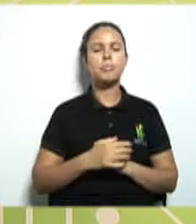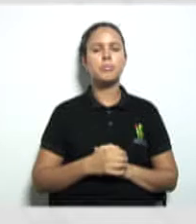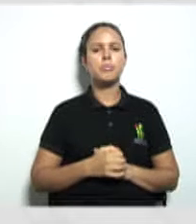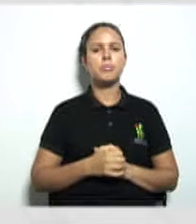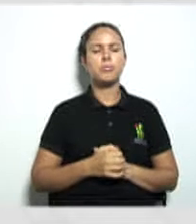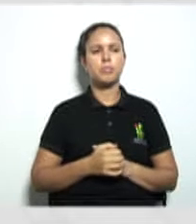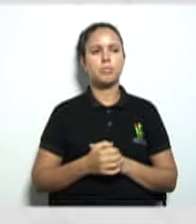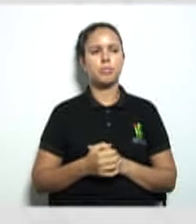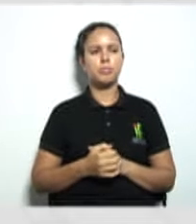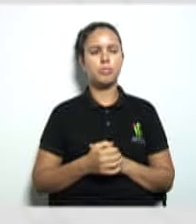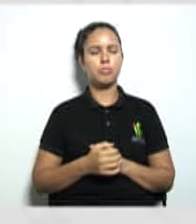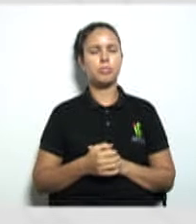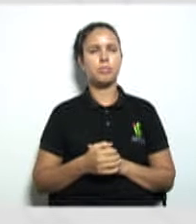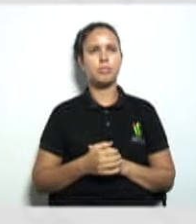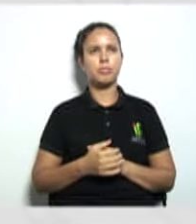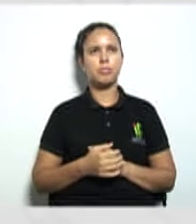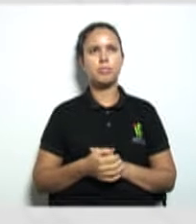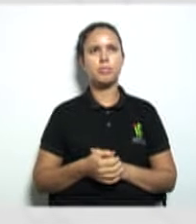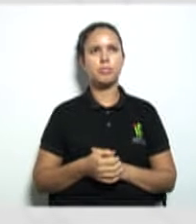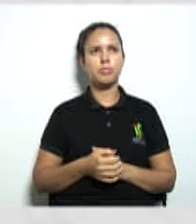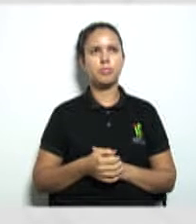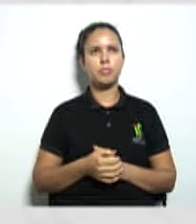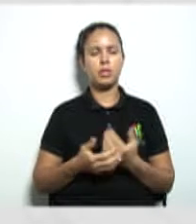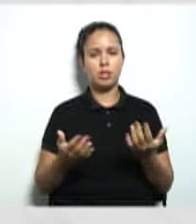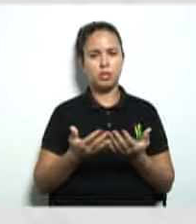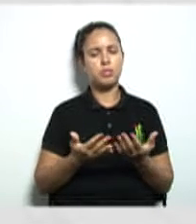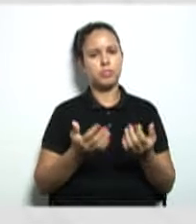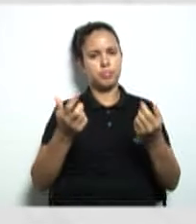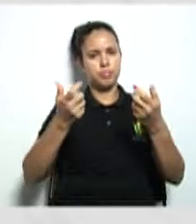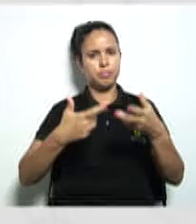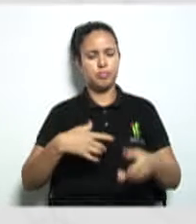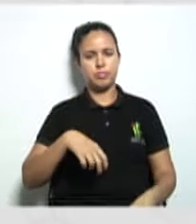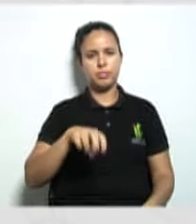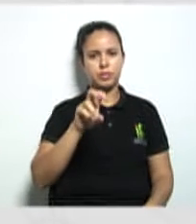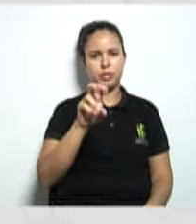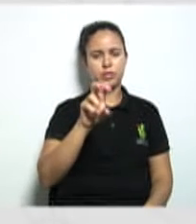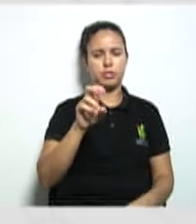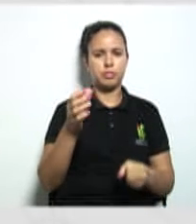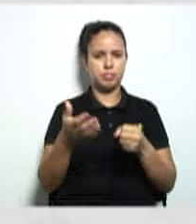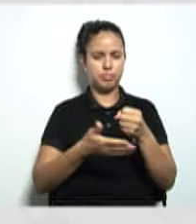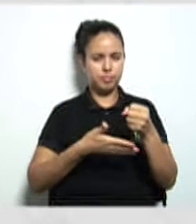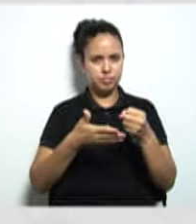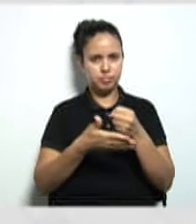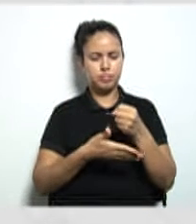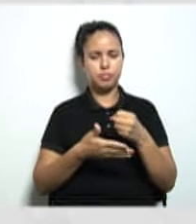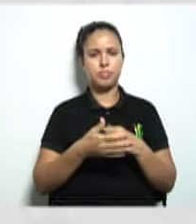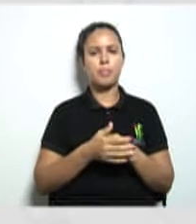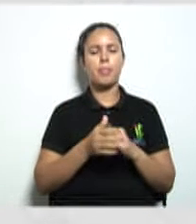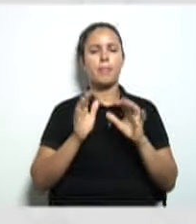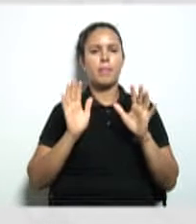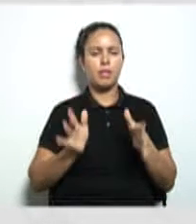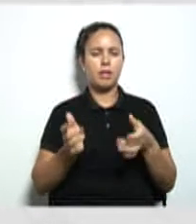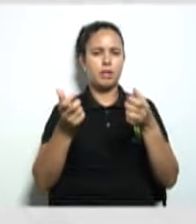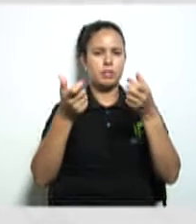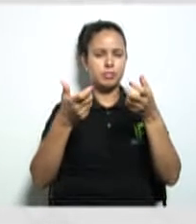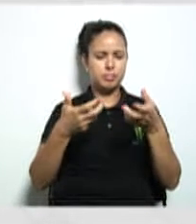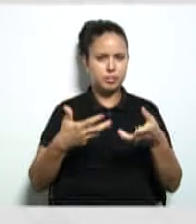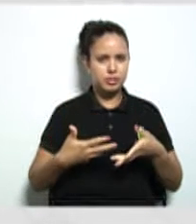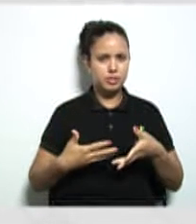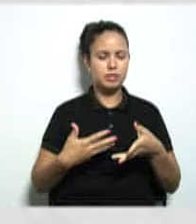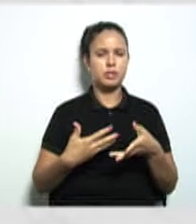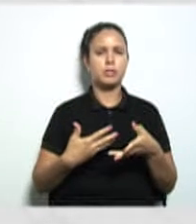Continuando, agora nós vamos falar sobre o quinto princípio. Bem, nós já falamos bastante sobre o